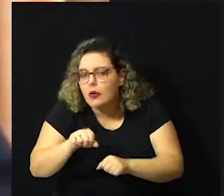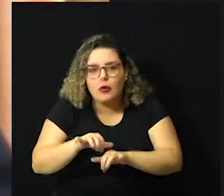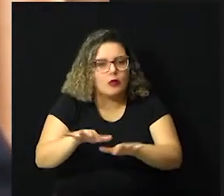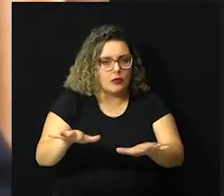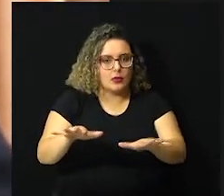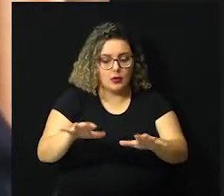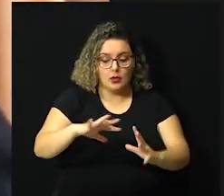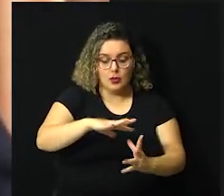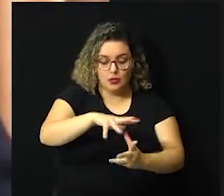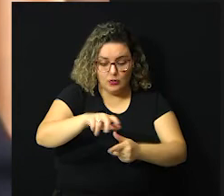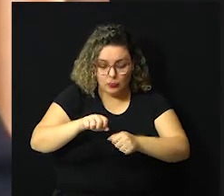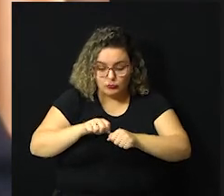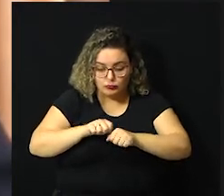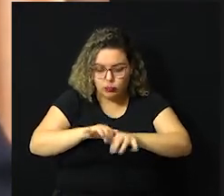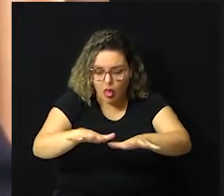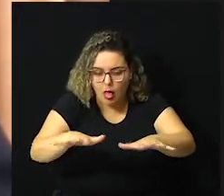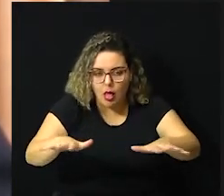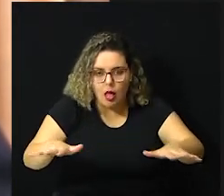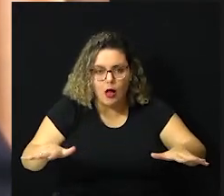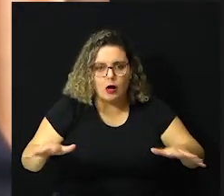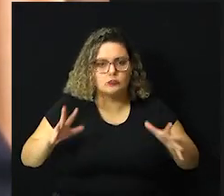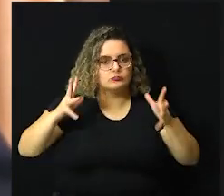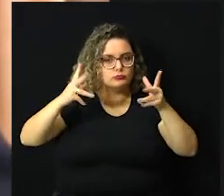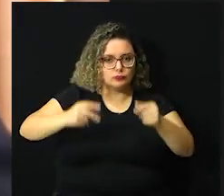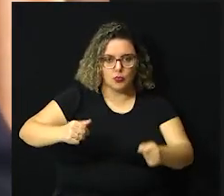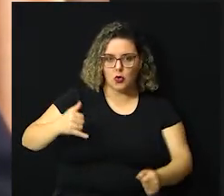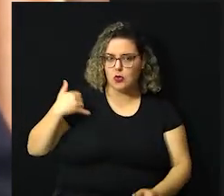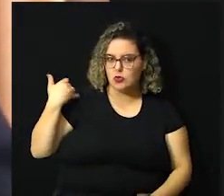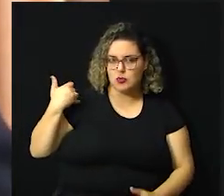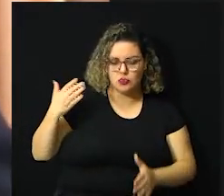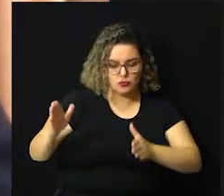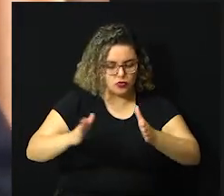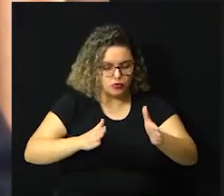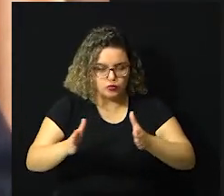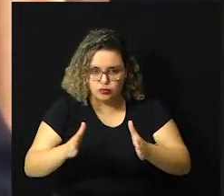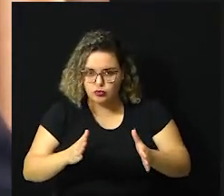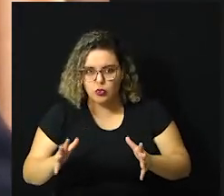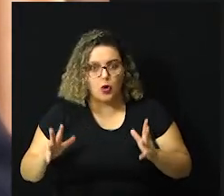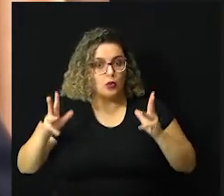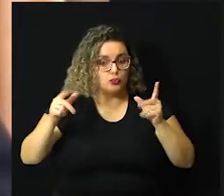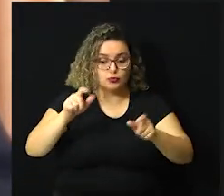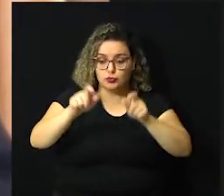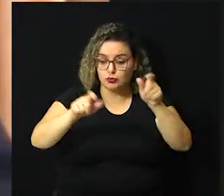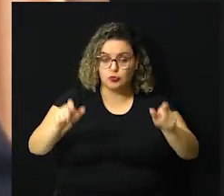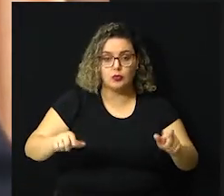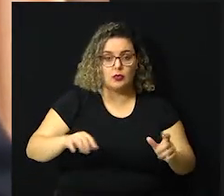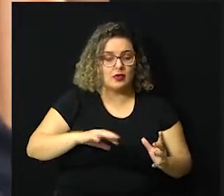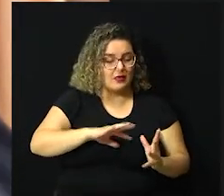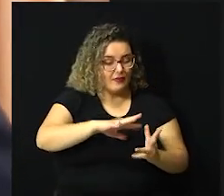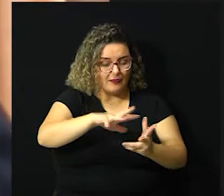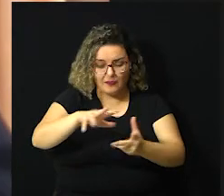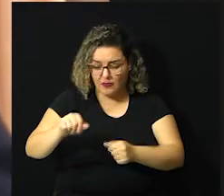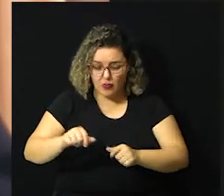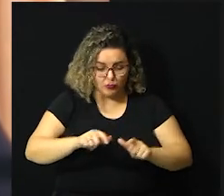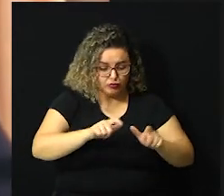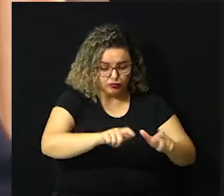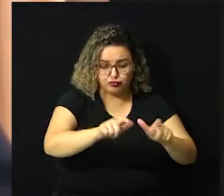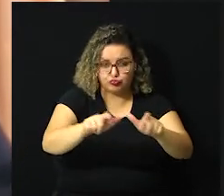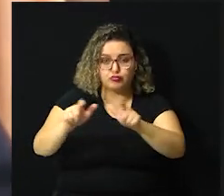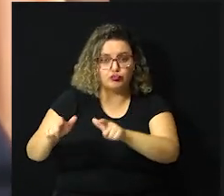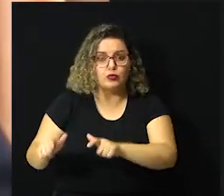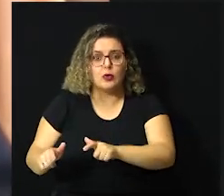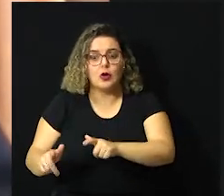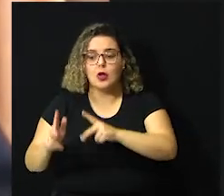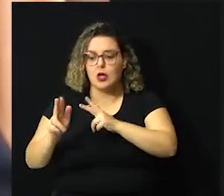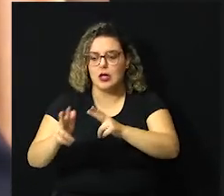algo pandêmico, que atinge todas as faixas etárias, todas as pessoas em diversas regiões, muitas vezes com o mesmo